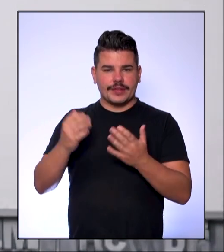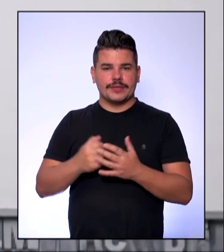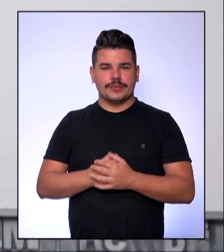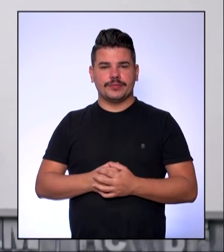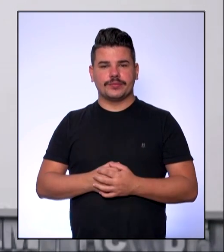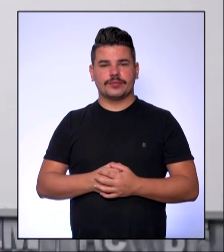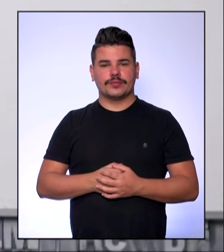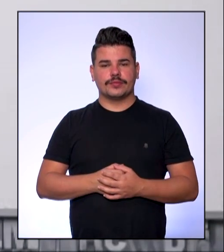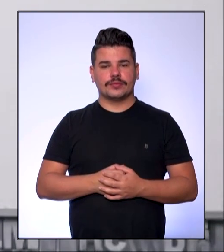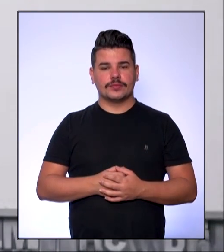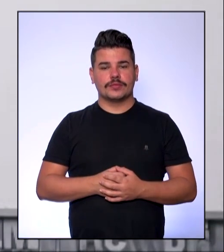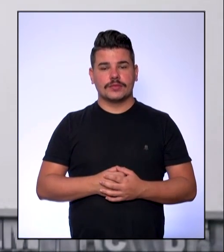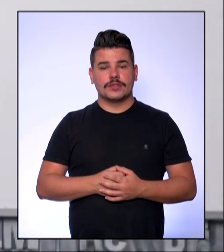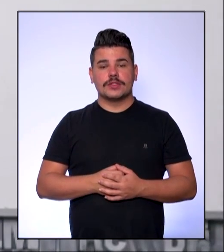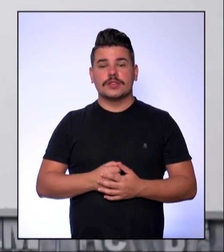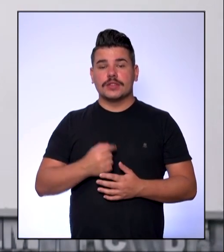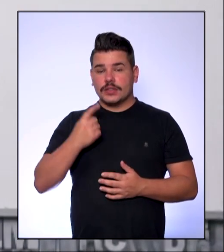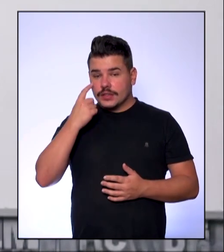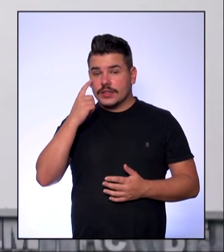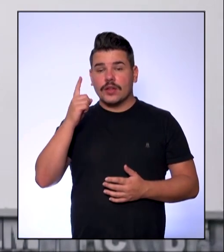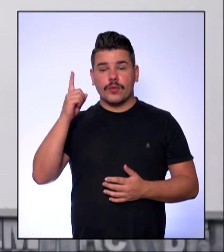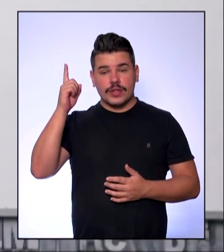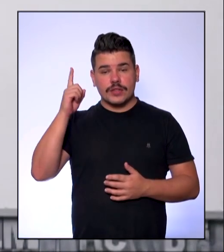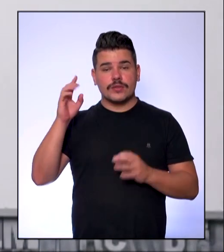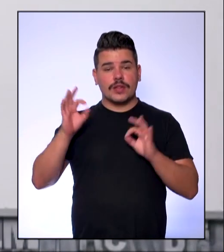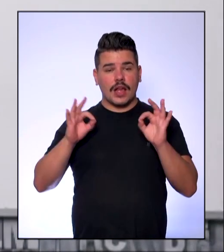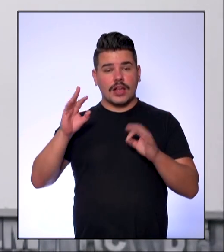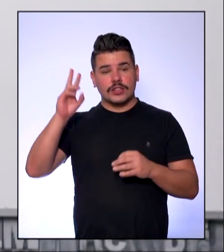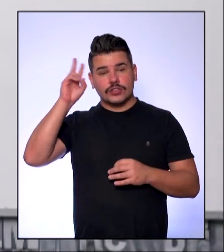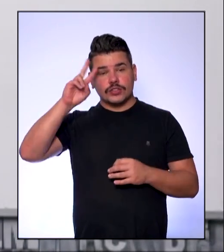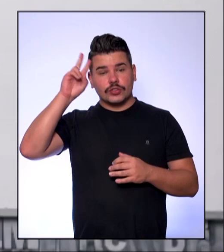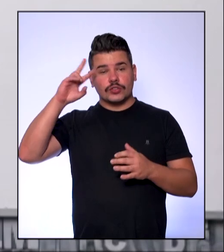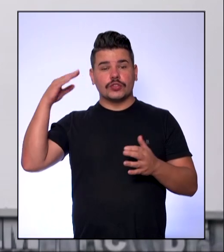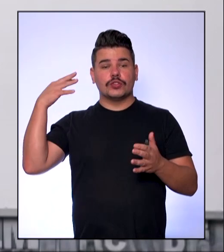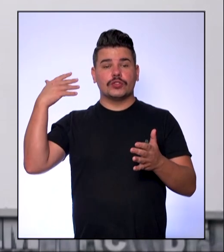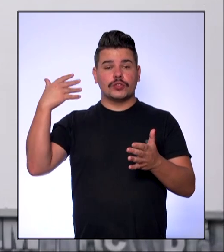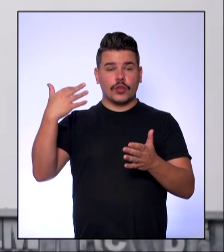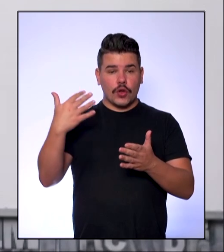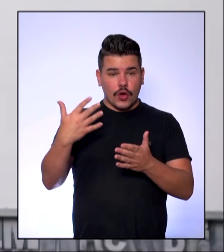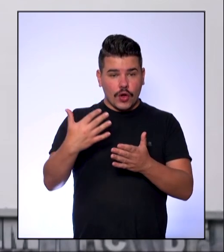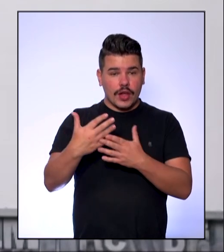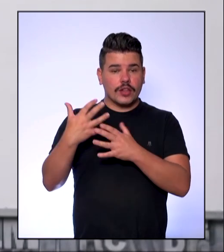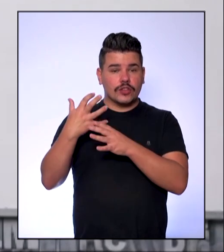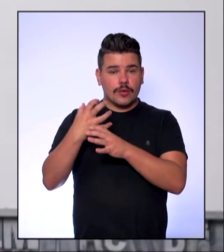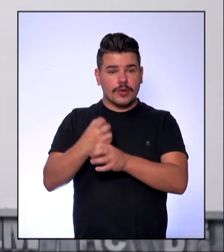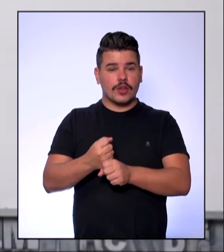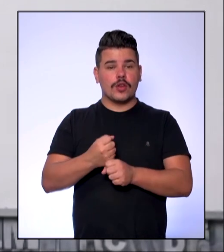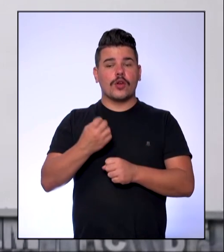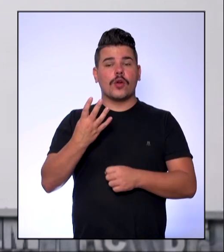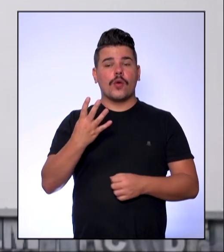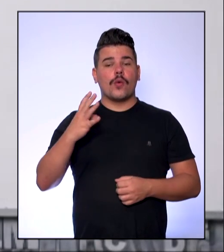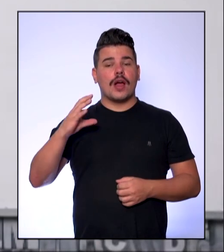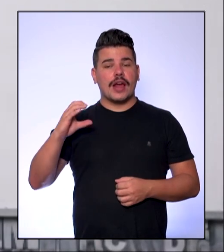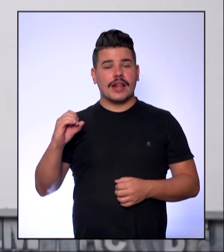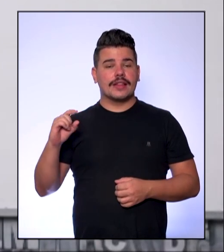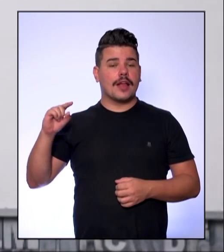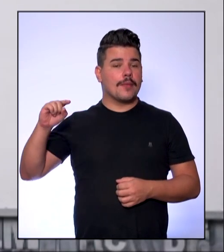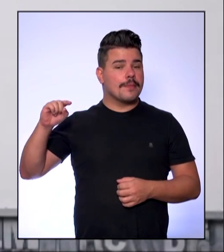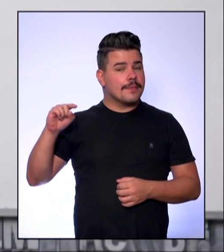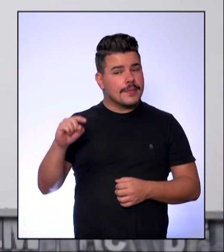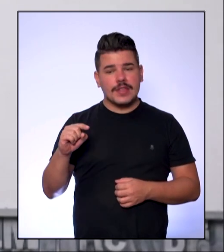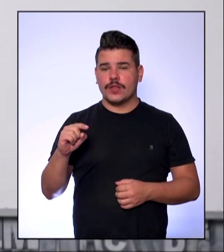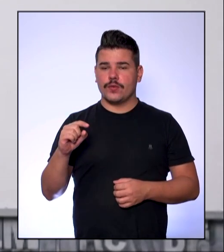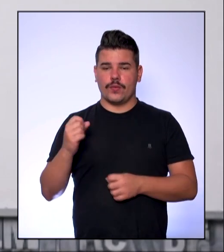aí, esta vertente historiográfica, que trabalha na perspectiva de 40 mil anos, aí gera